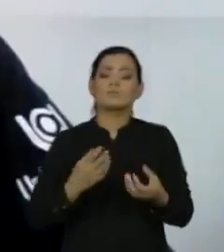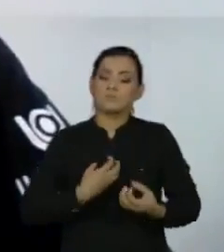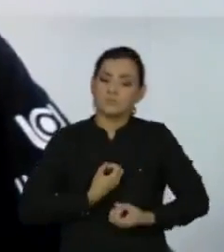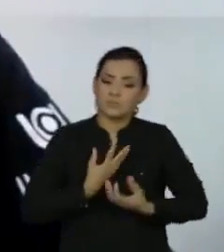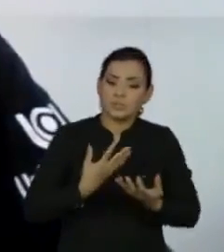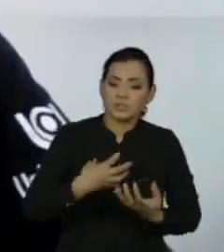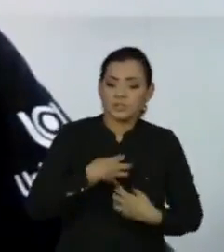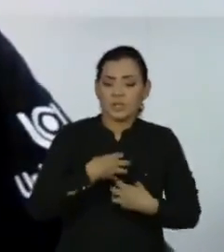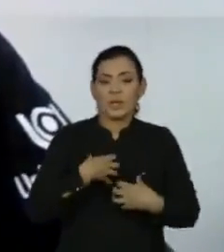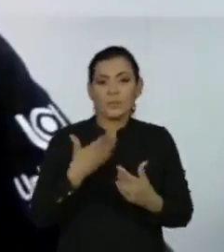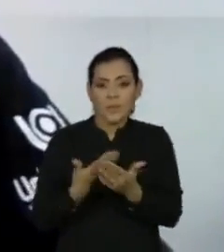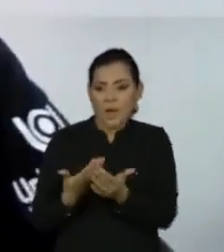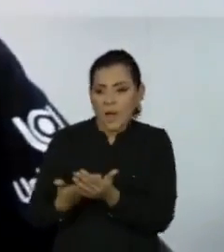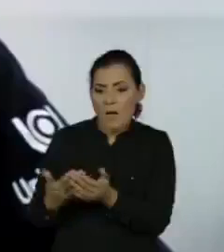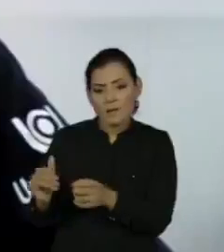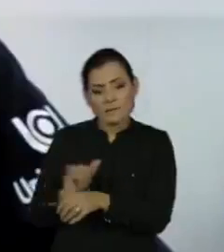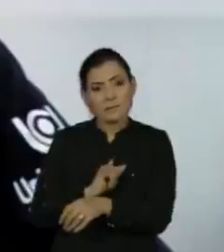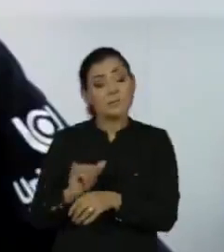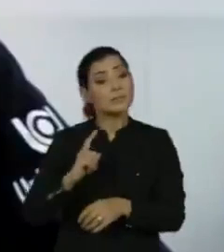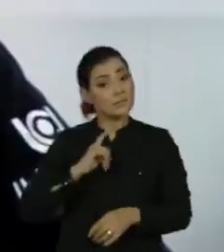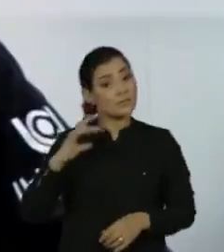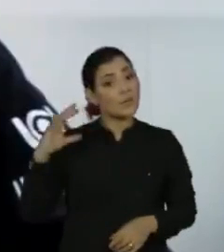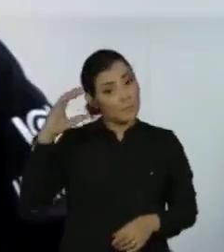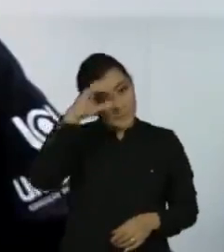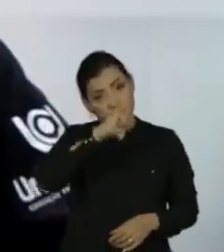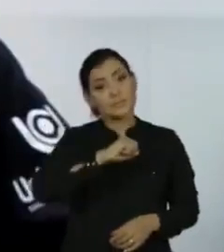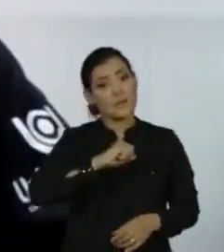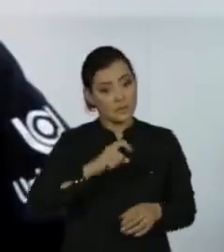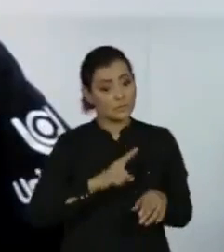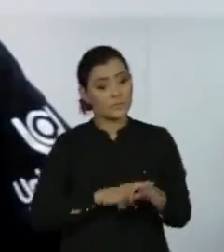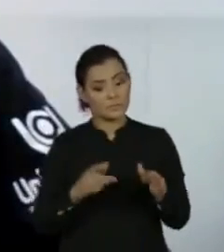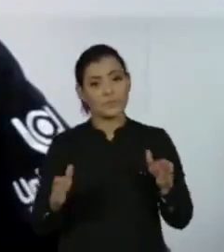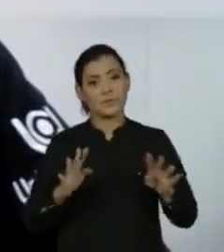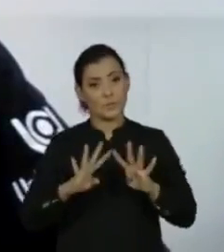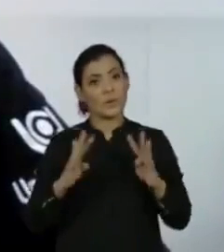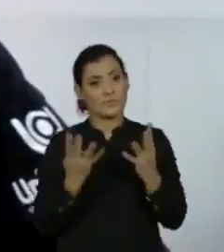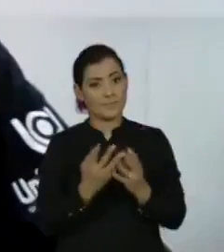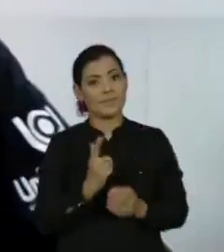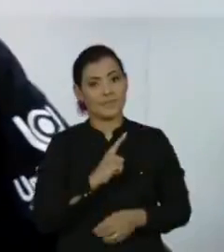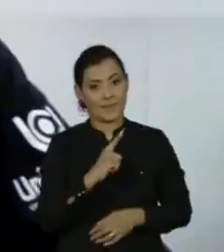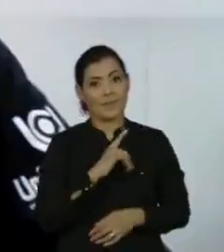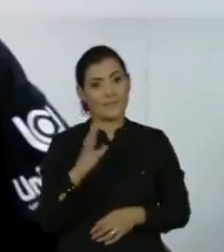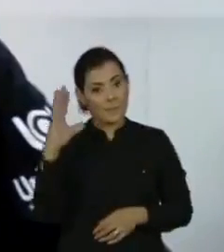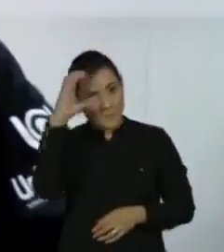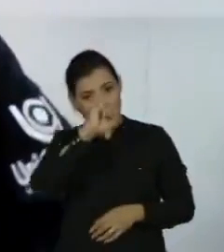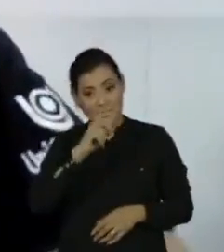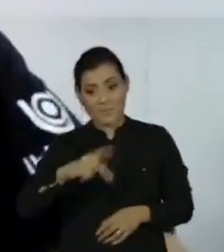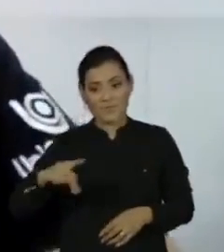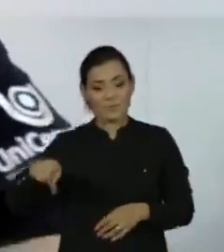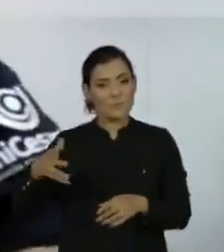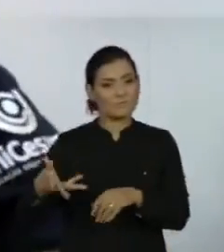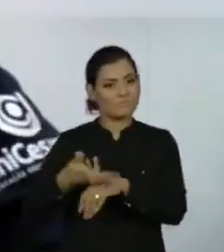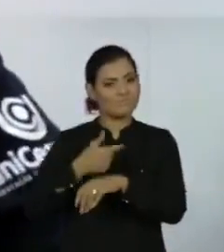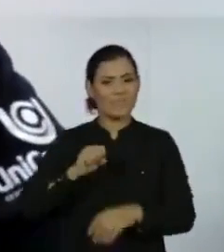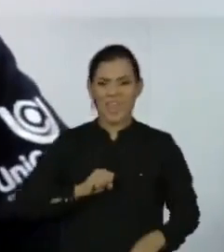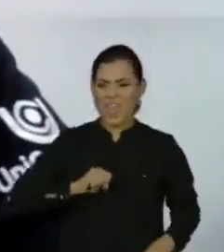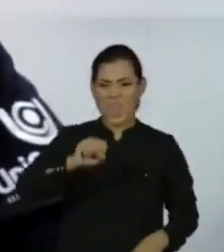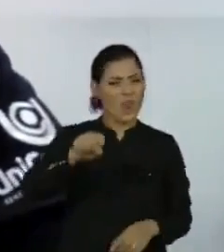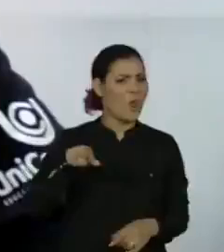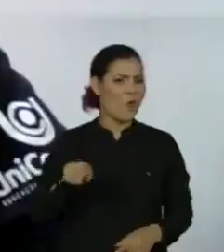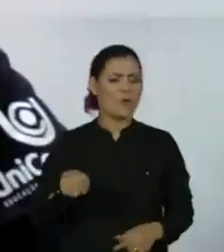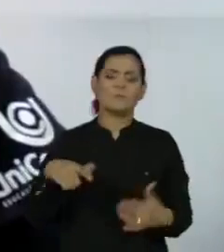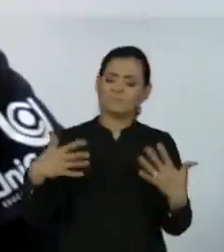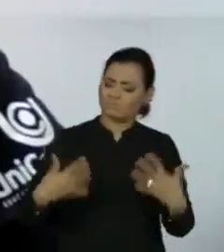de suas aulas. Houve um aprendizado na pandemia gigante. Esse professor, de fato, ele é um herói quando